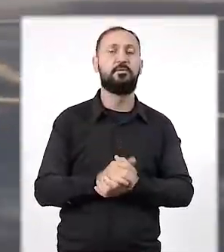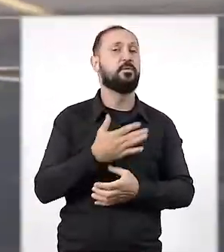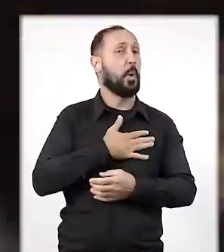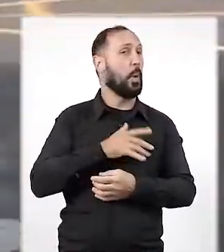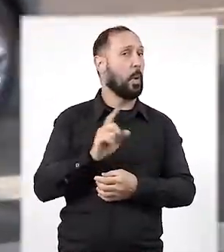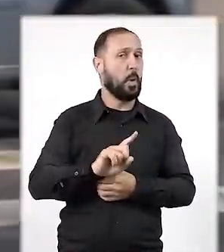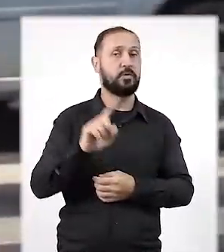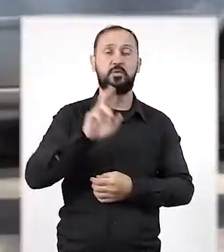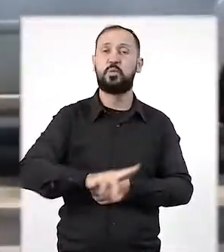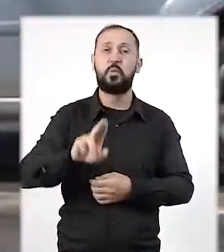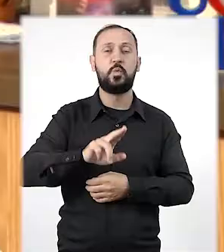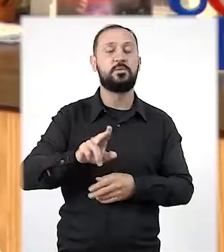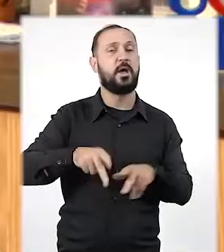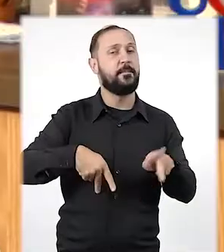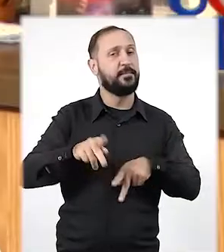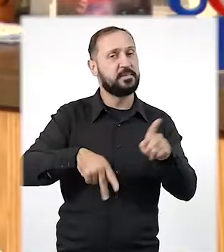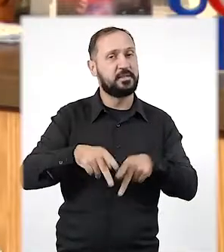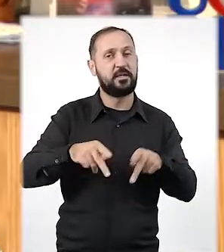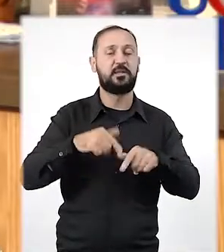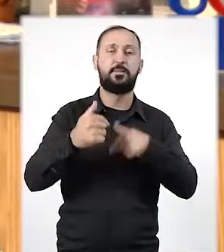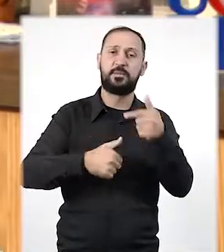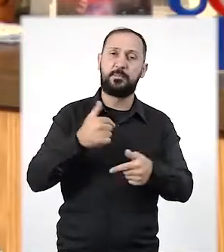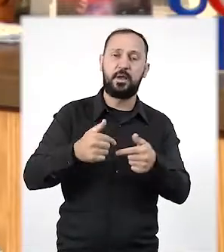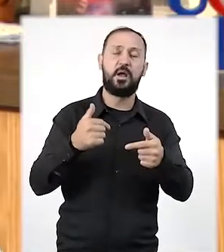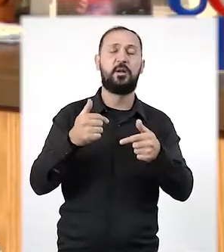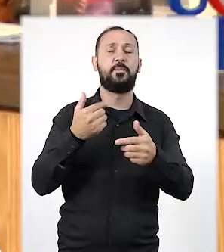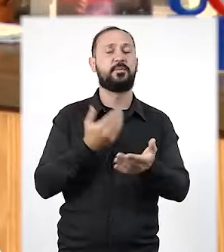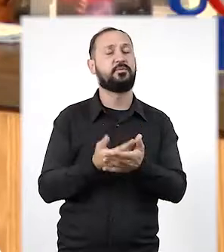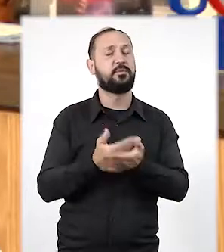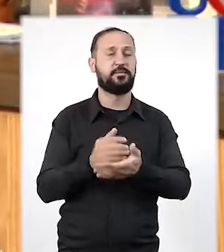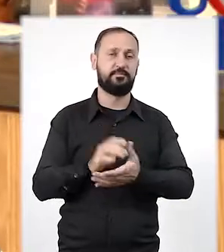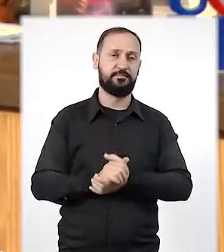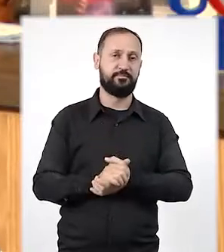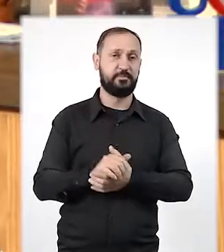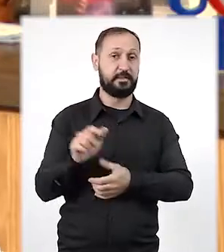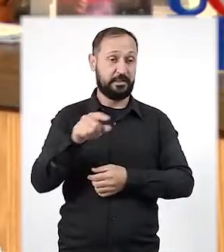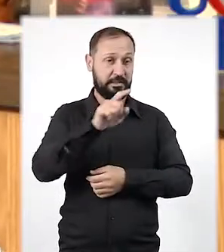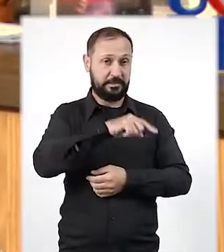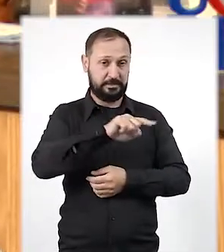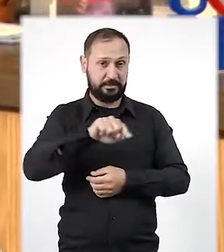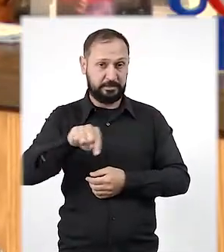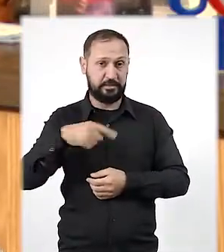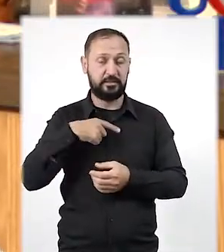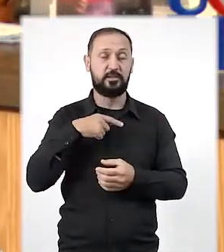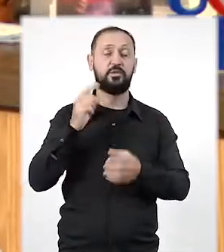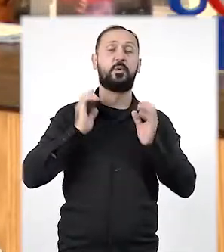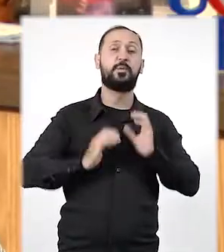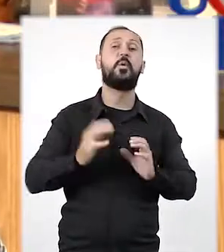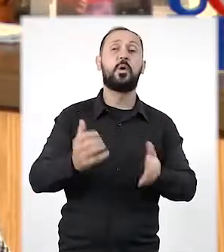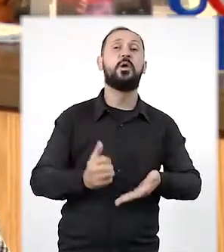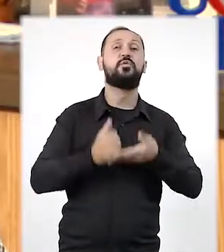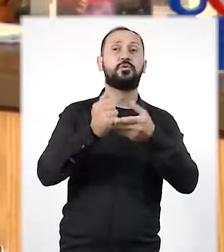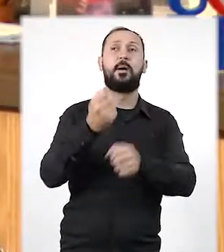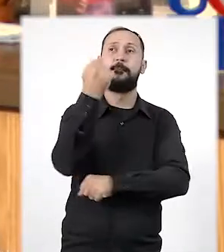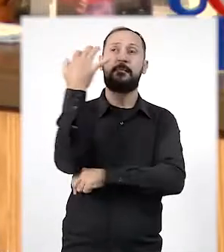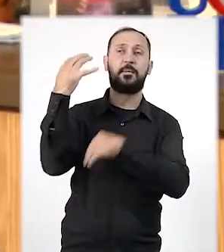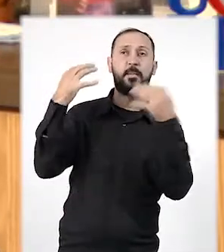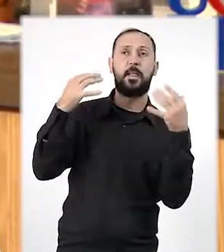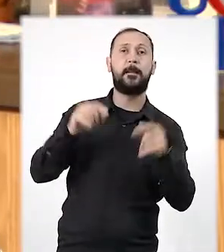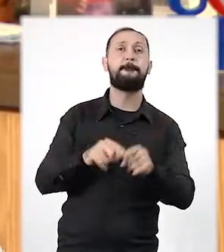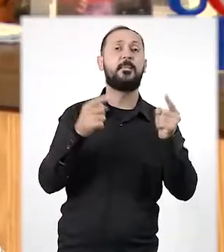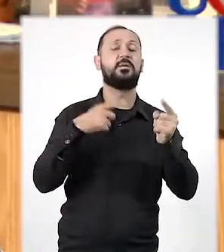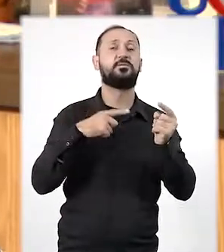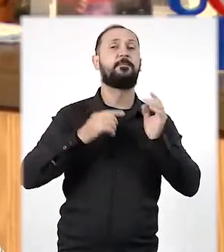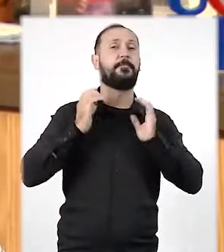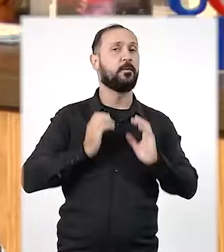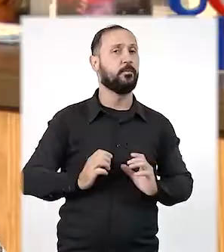gostam e não usam a bicicleta para vir para o trabalho ou estudar. Então esses comportamentos que, olha, eu gostaria de ajudar o meio ambiente,